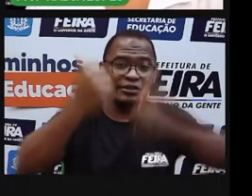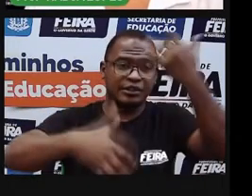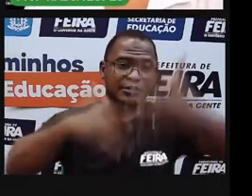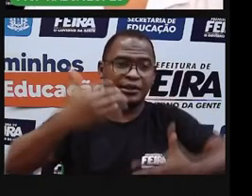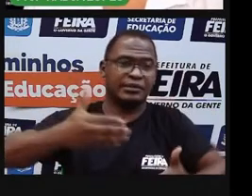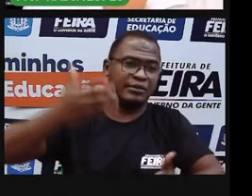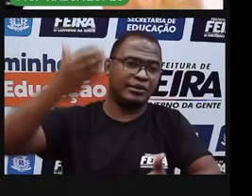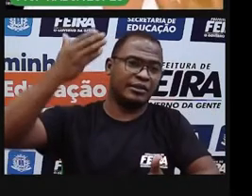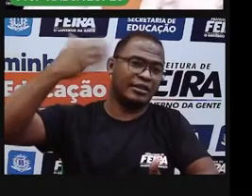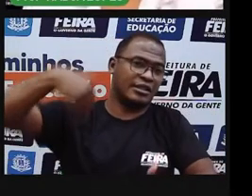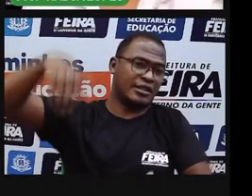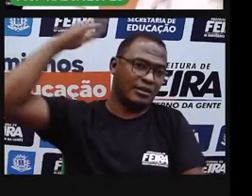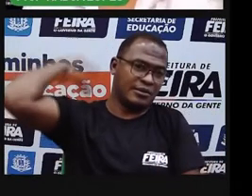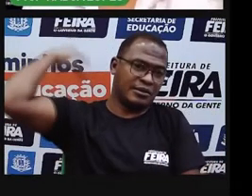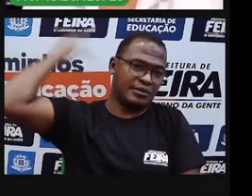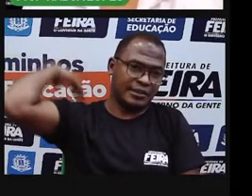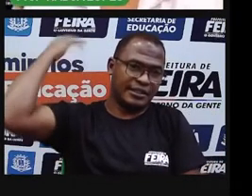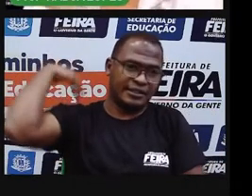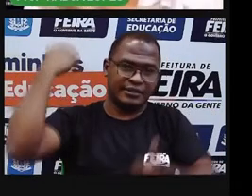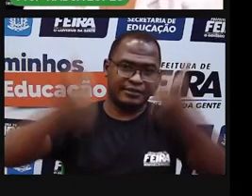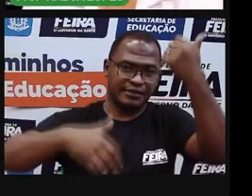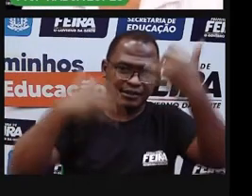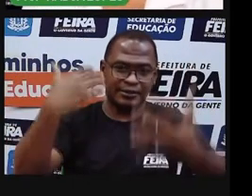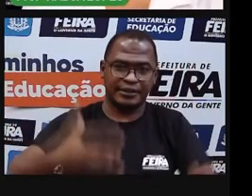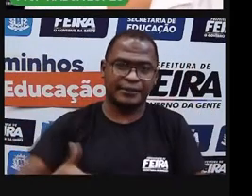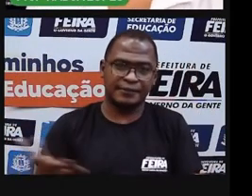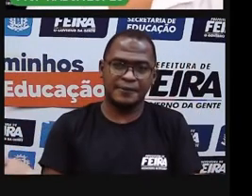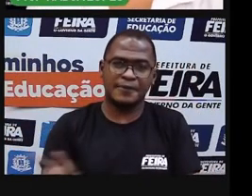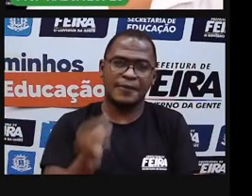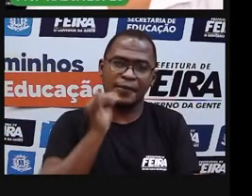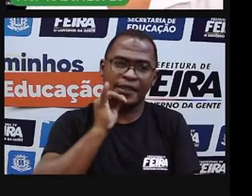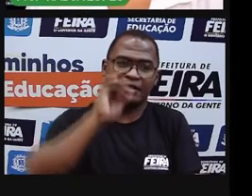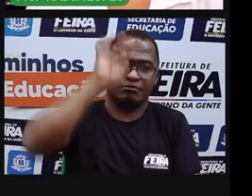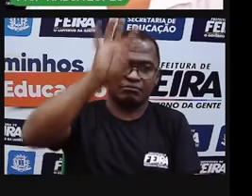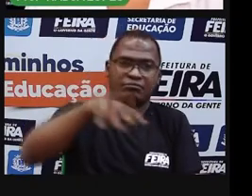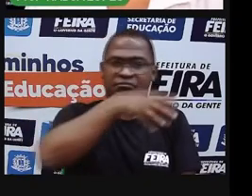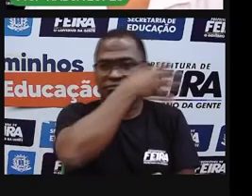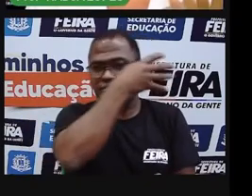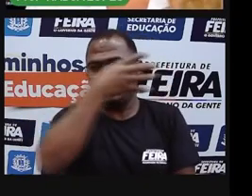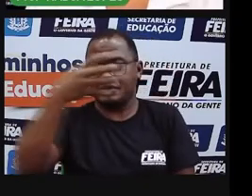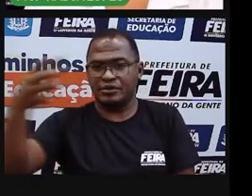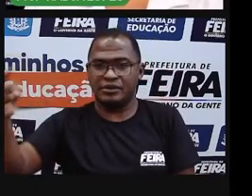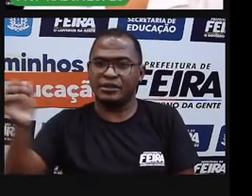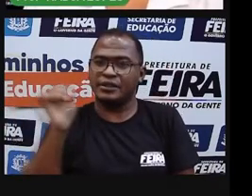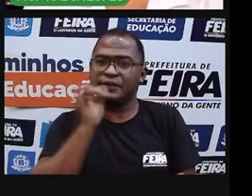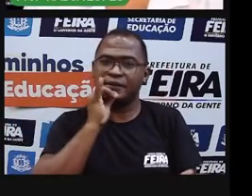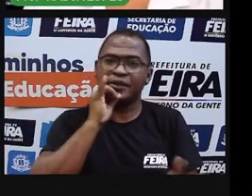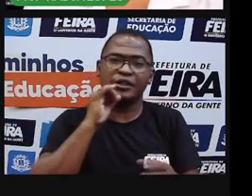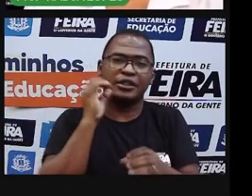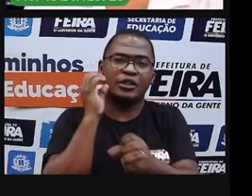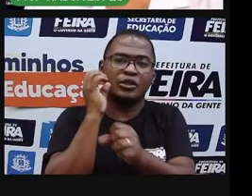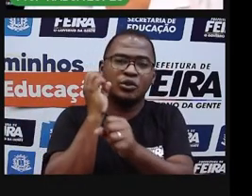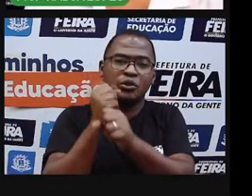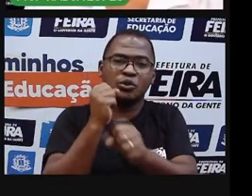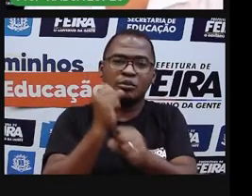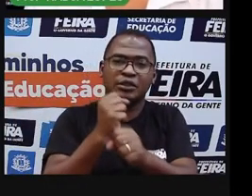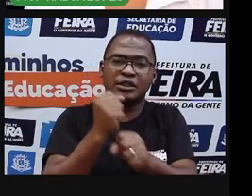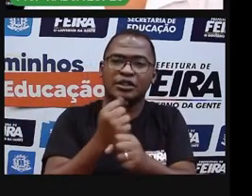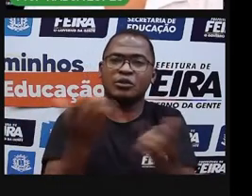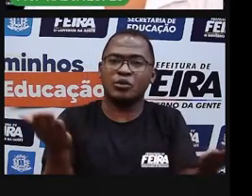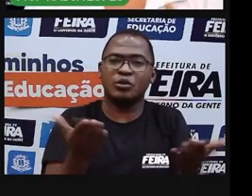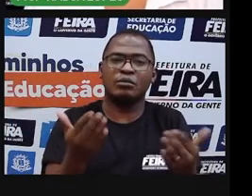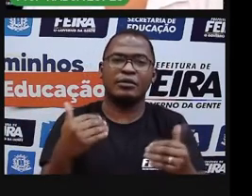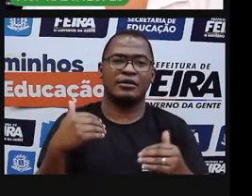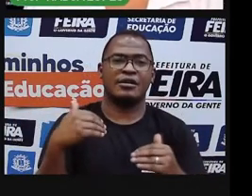né E aí a gente teve essa tabela mostra para vocês como sistemas de numeração erro ou ele muda E